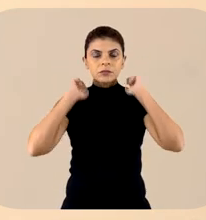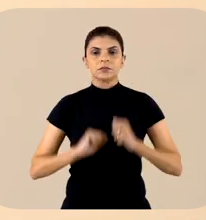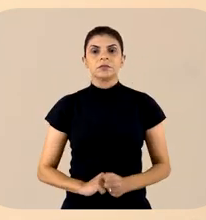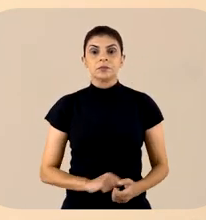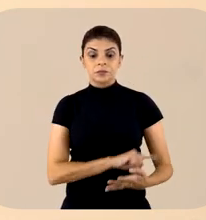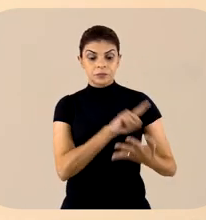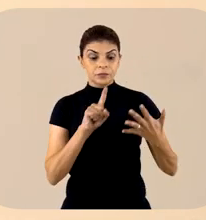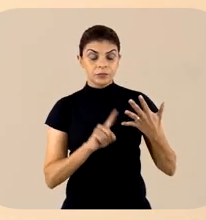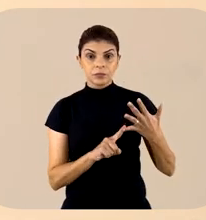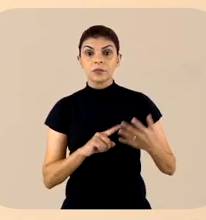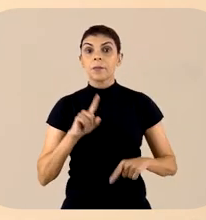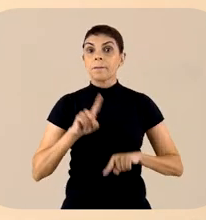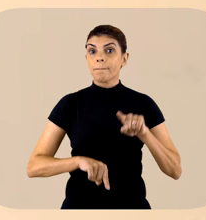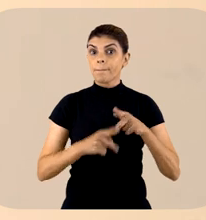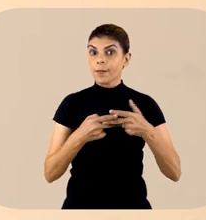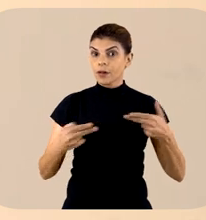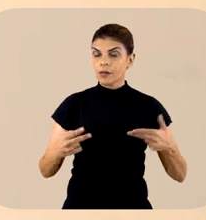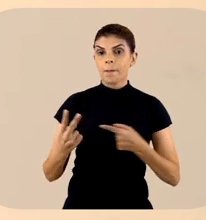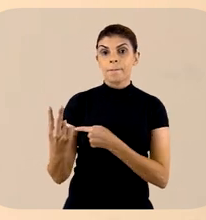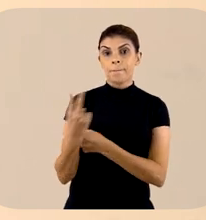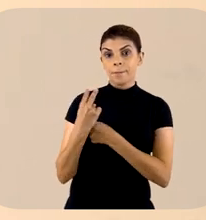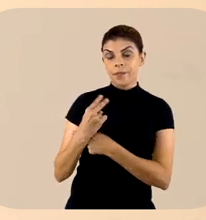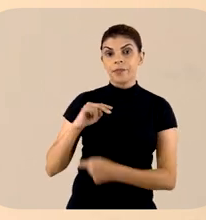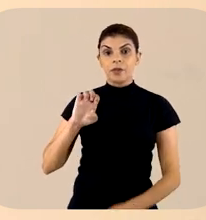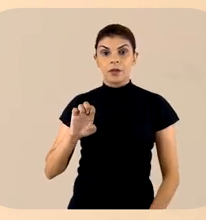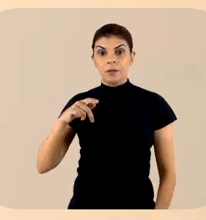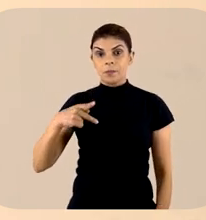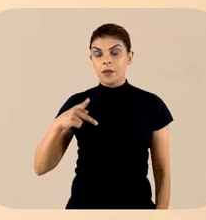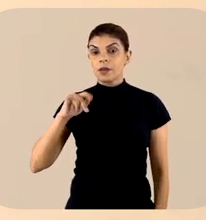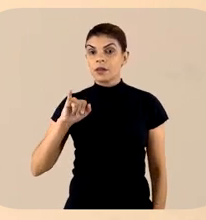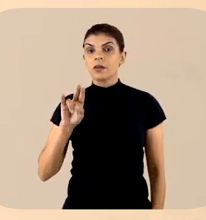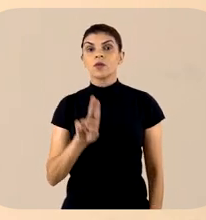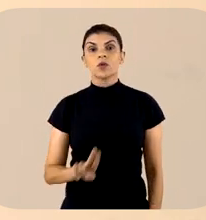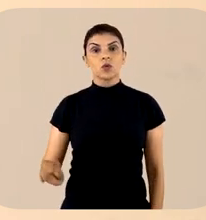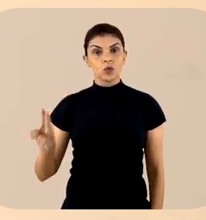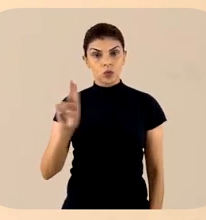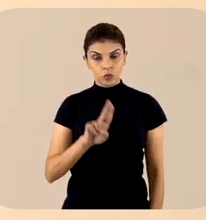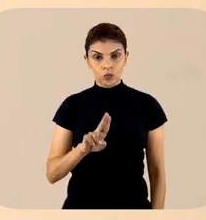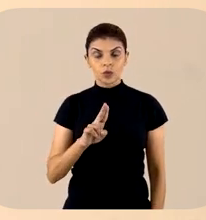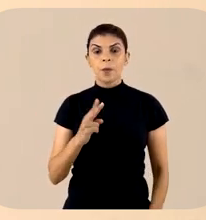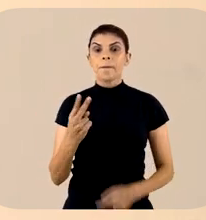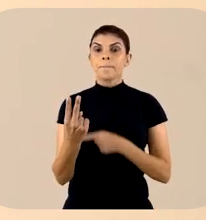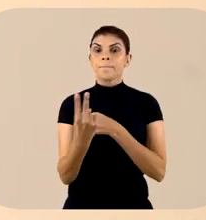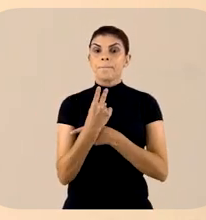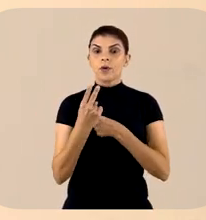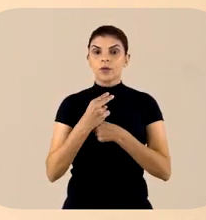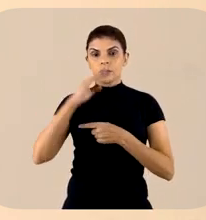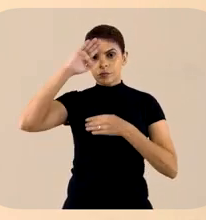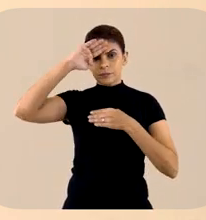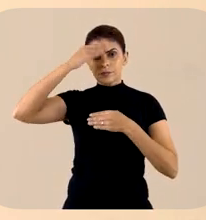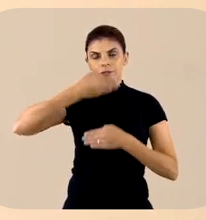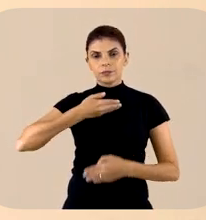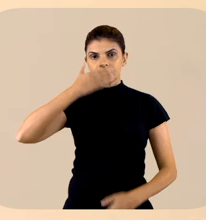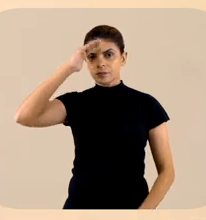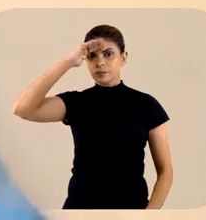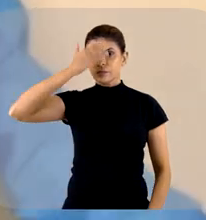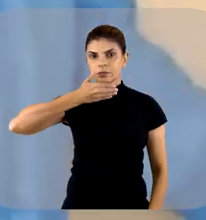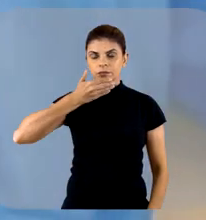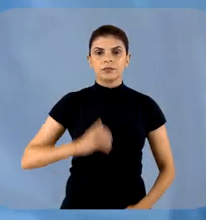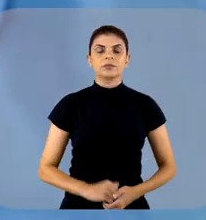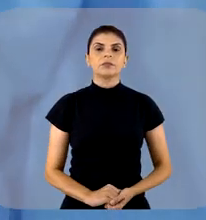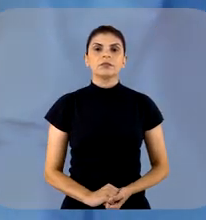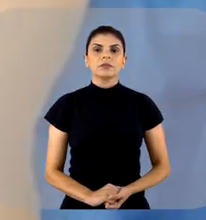O próximo material de equipamento de proteção individual a ser utilizado será o protetor facial.